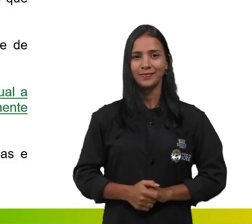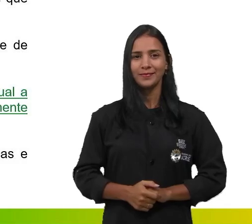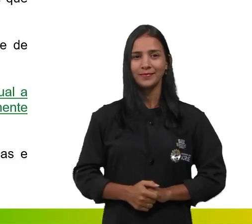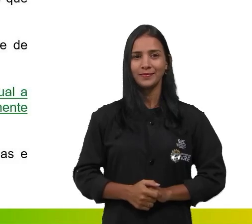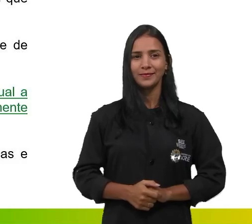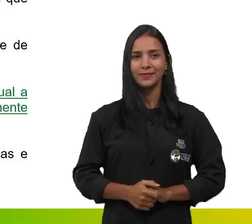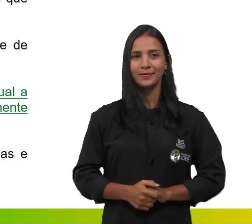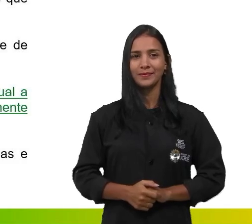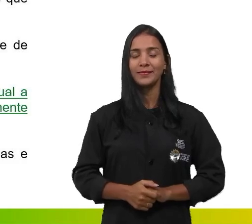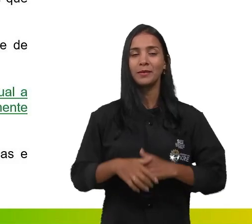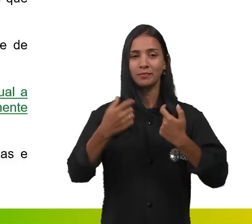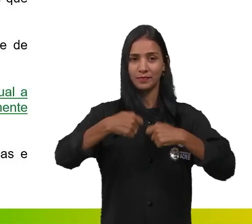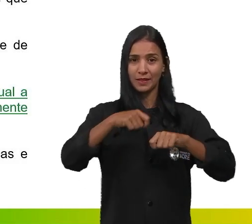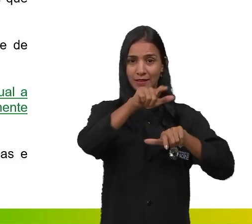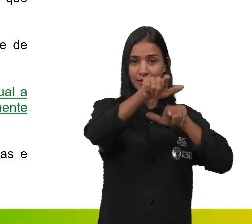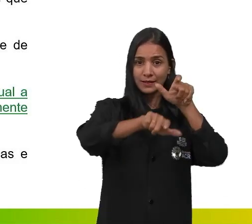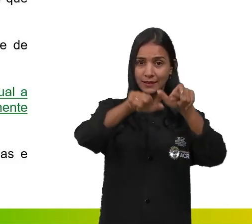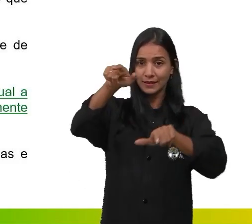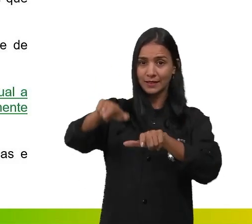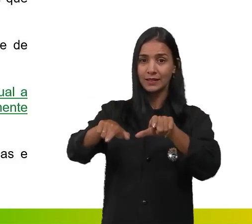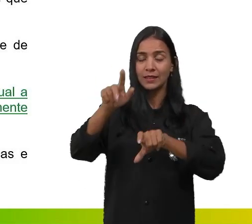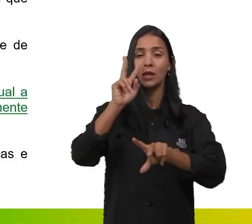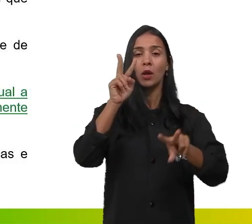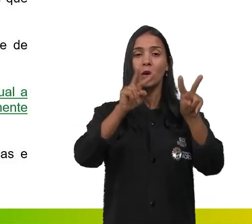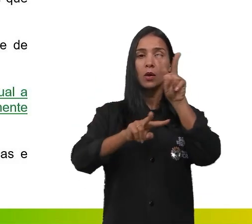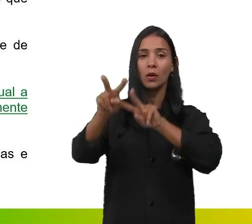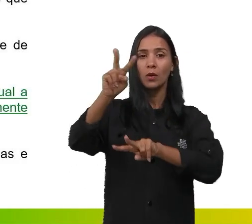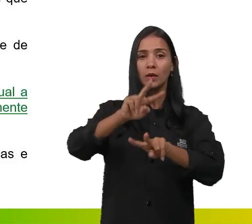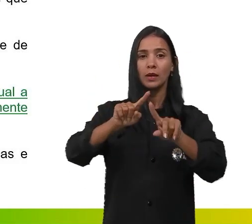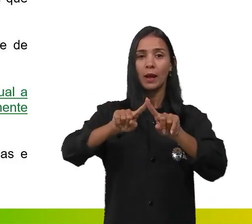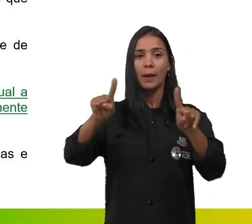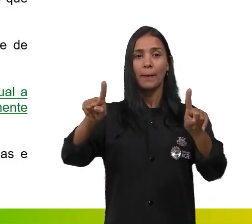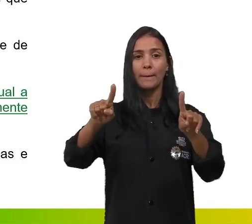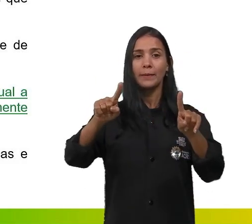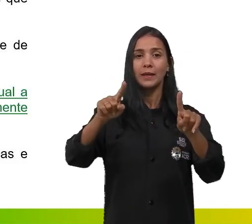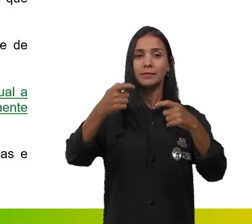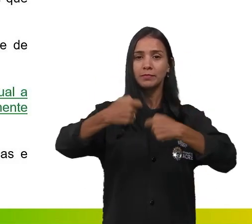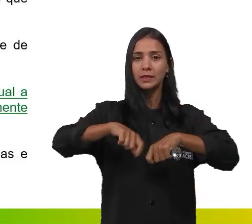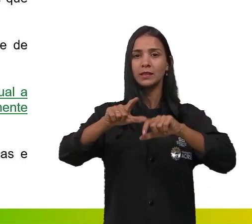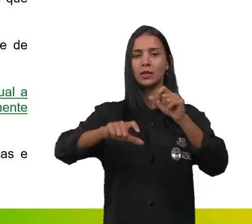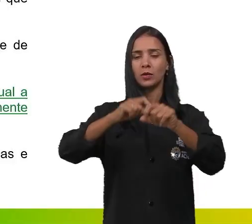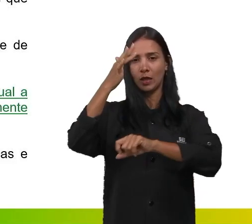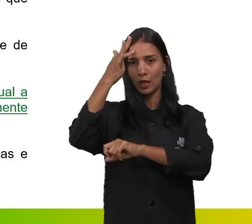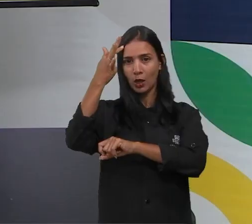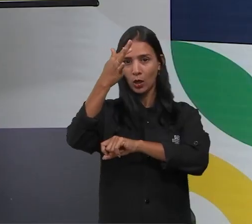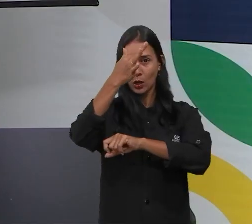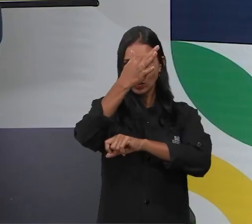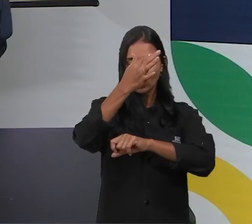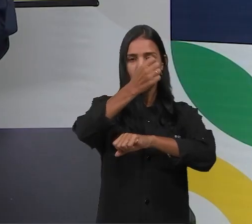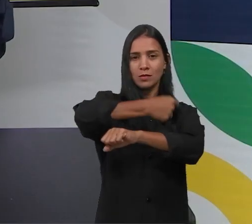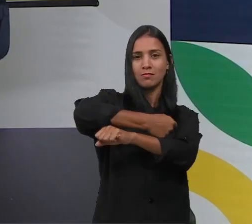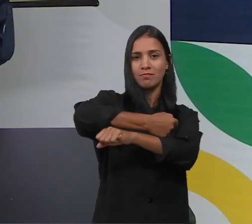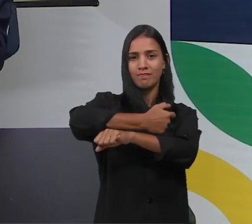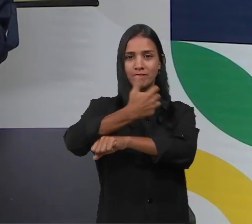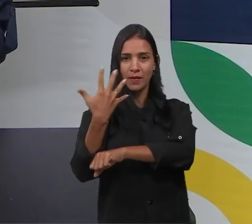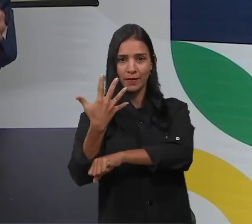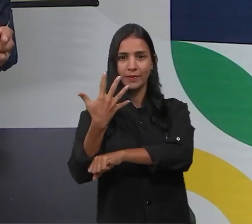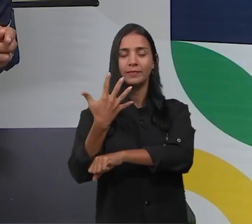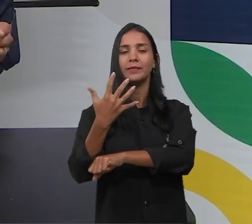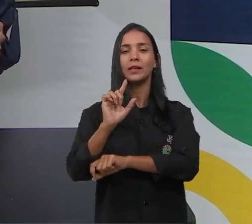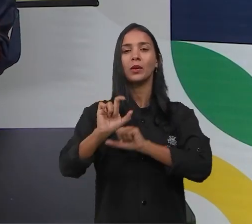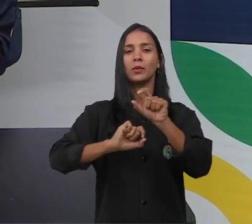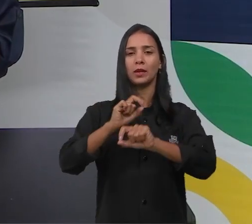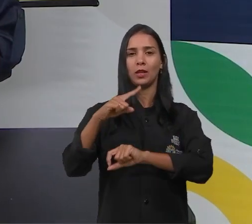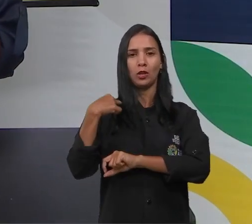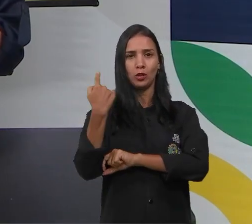alteridade a partir de uma filosofia descolonializada. Ou seja, é aquele processo pelo qual a gente visa